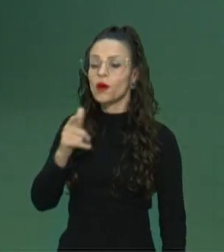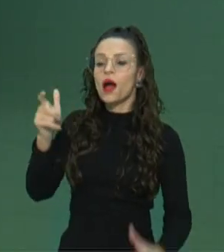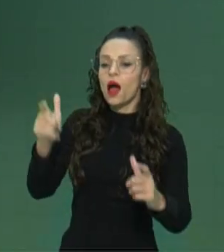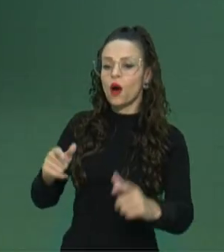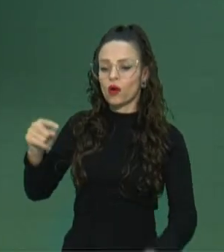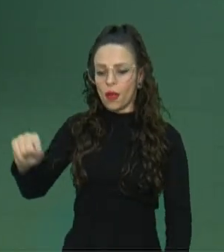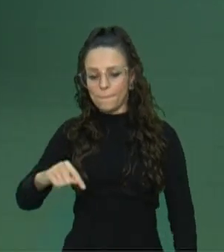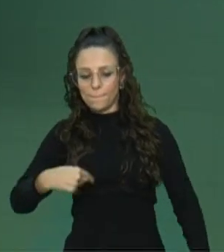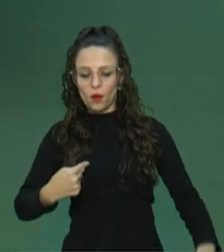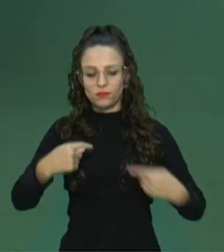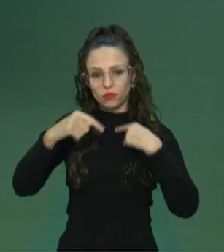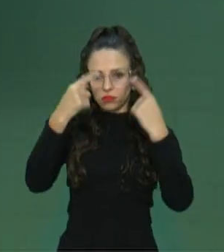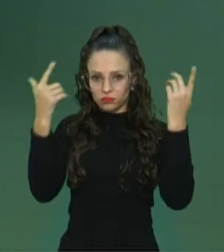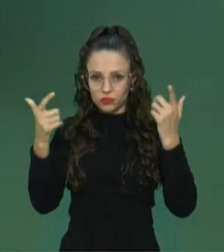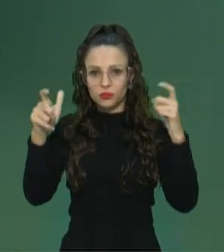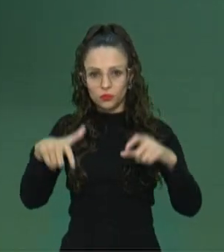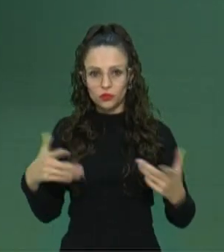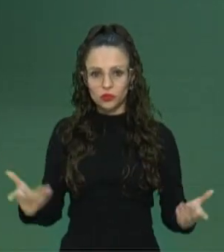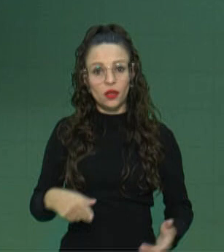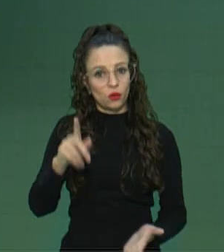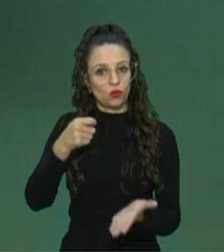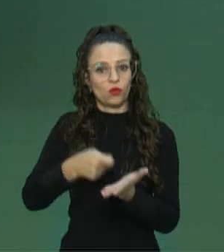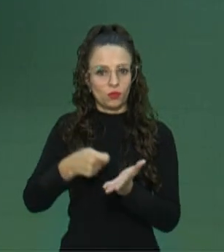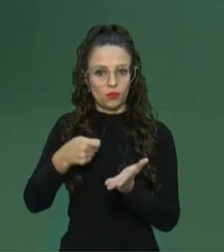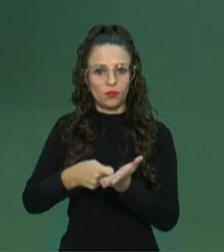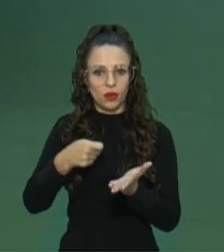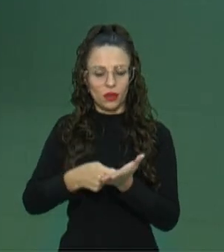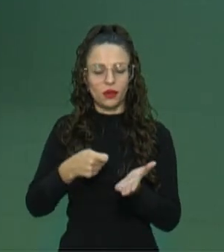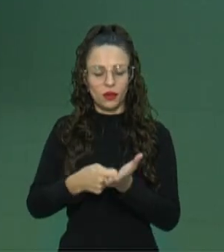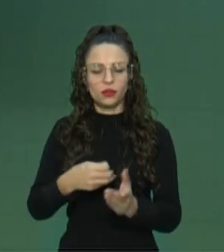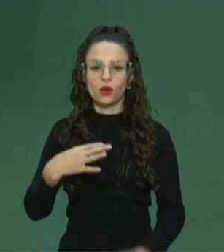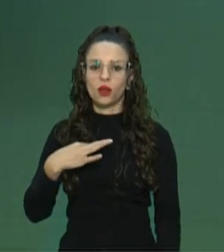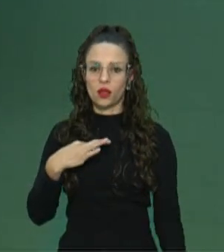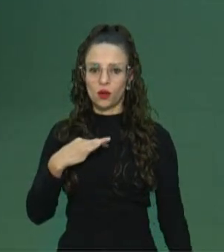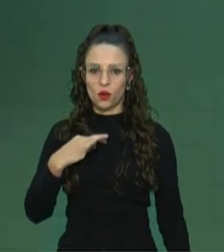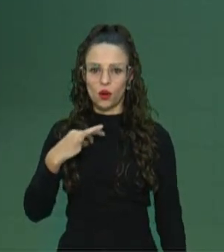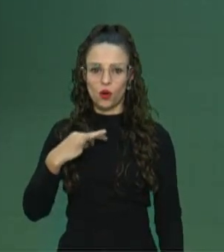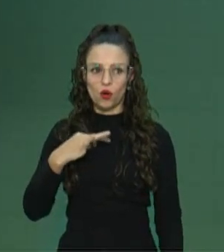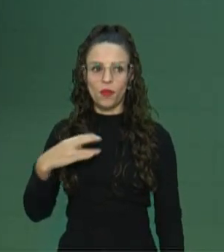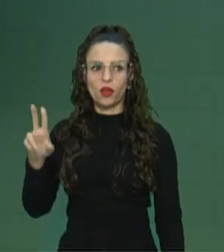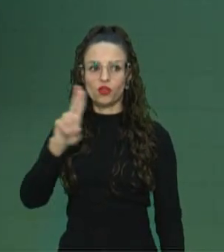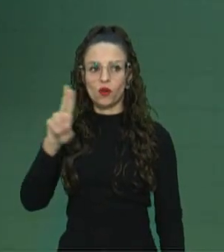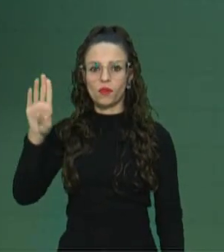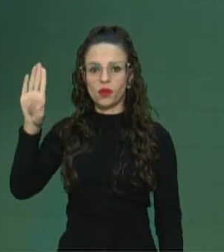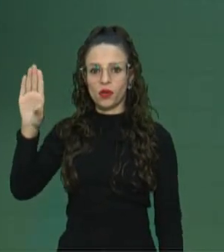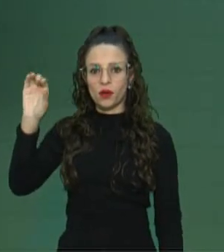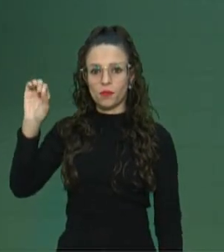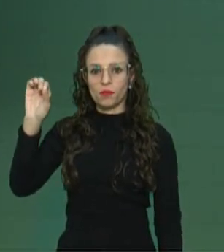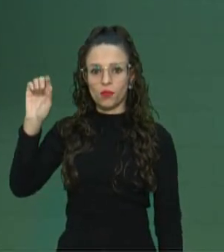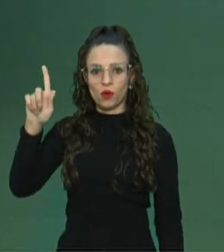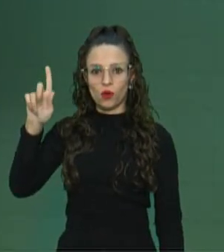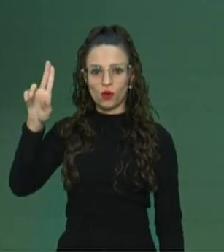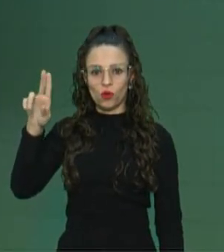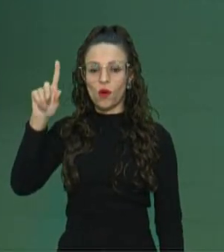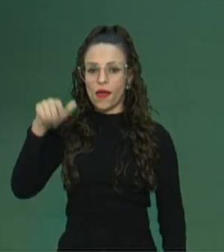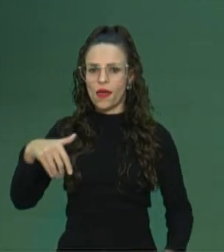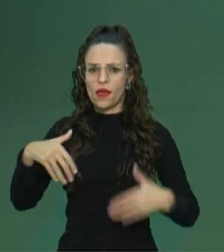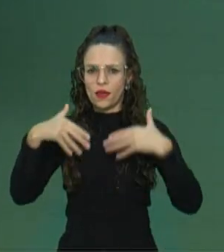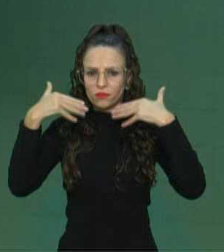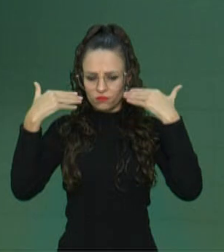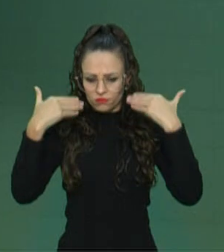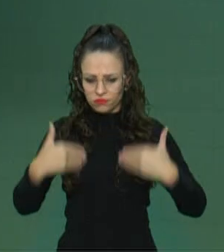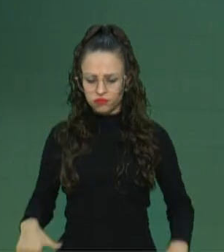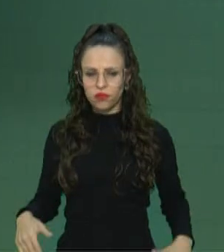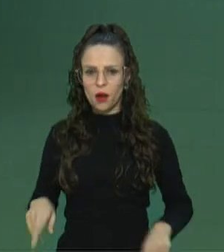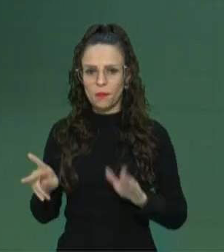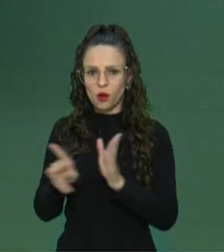esse golpe. Então fica tranquilo, né? Então é obrigatório essa vestimenta aqui, que é chamada de bogo, né, que é a armadura de combate